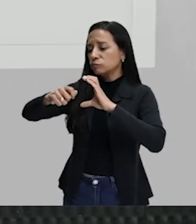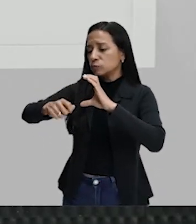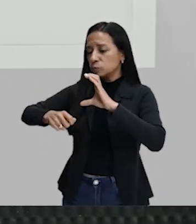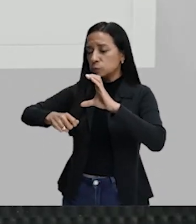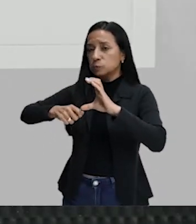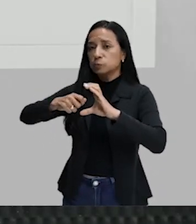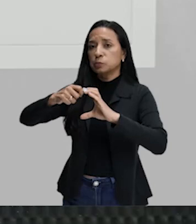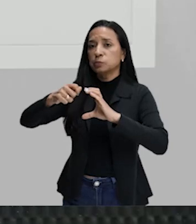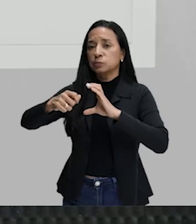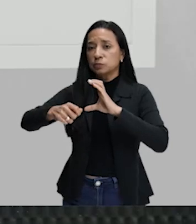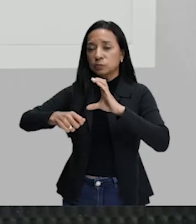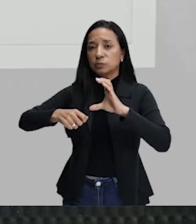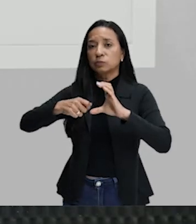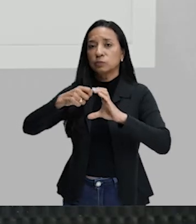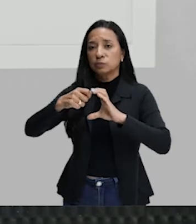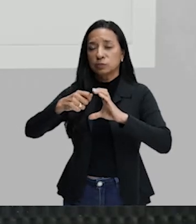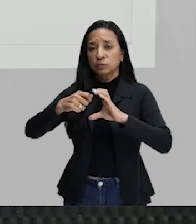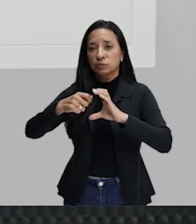se mover